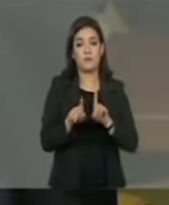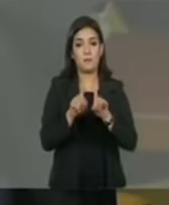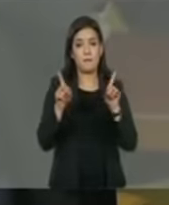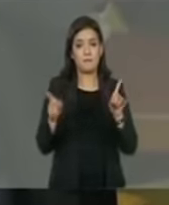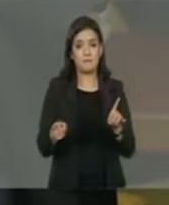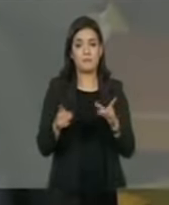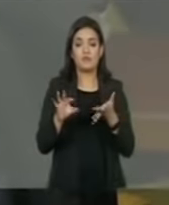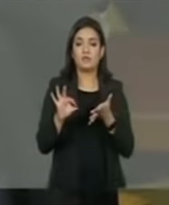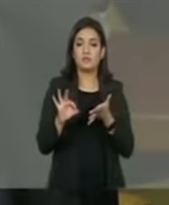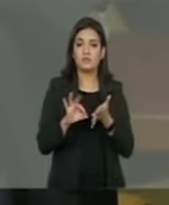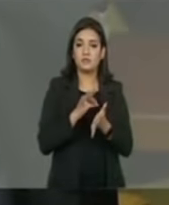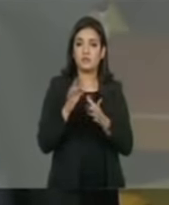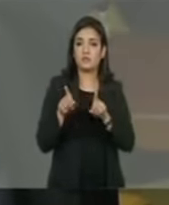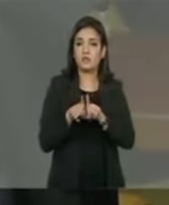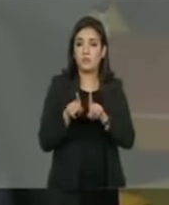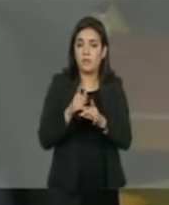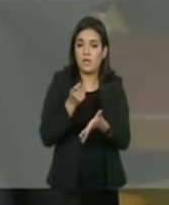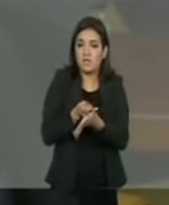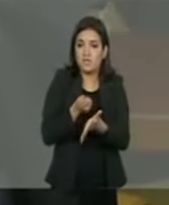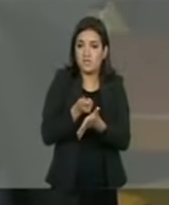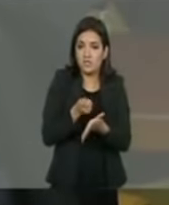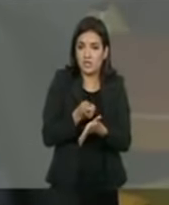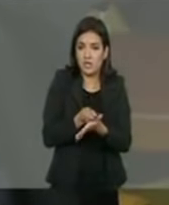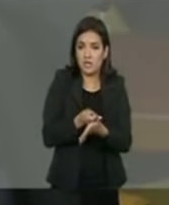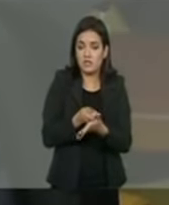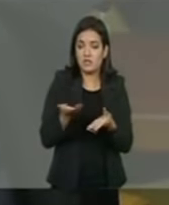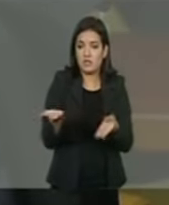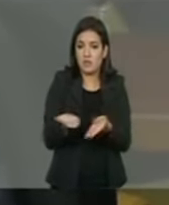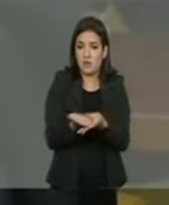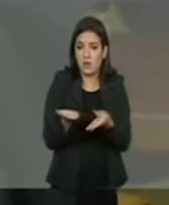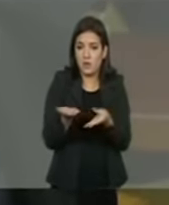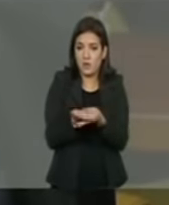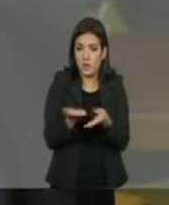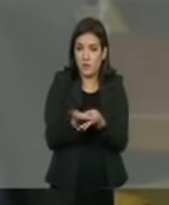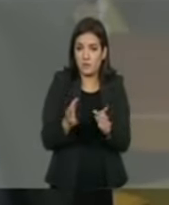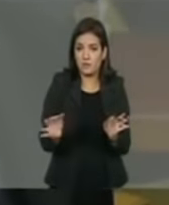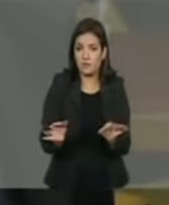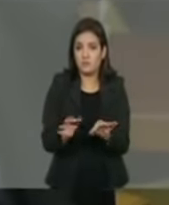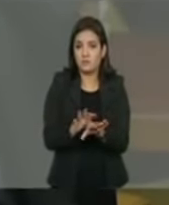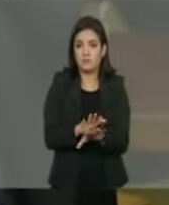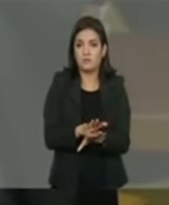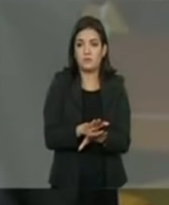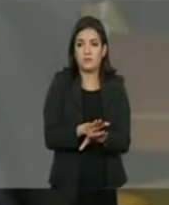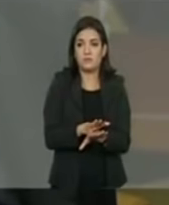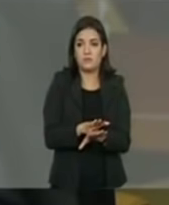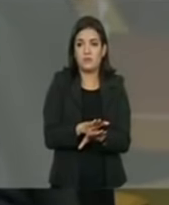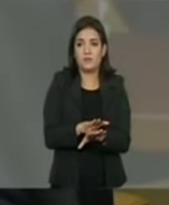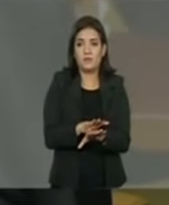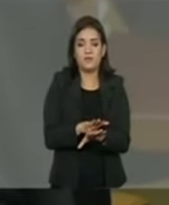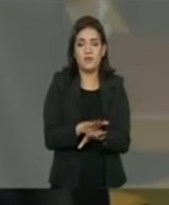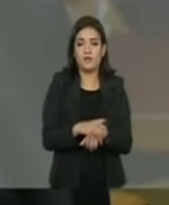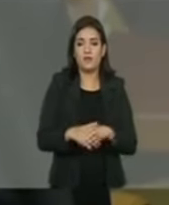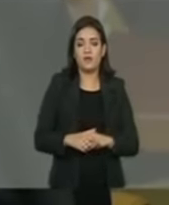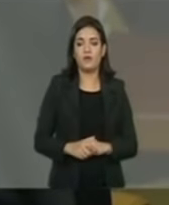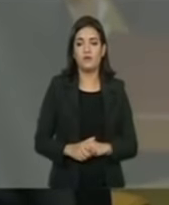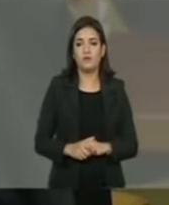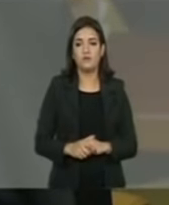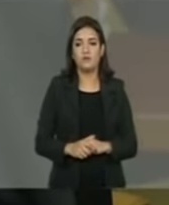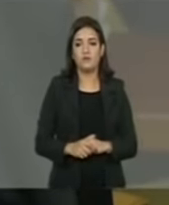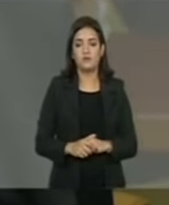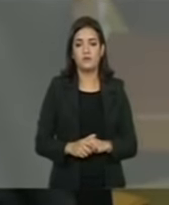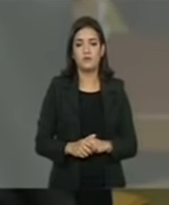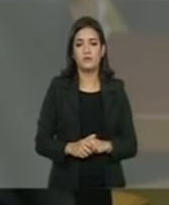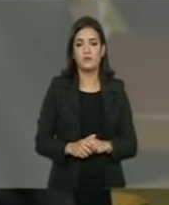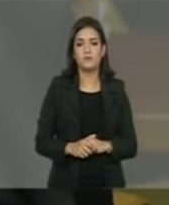ver de registo que a exigência de três de julgado o que não representa a singularidade do consumismo nacional